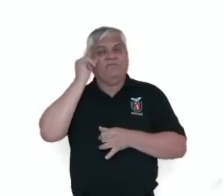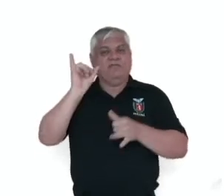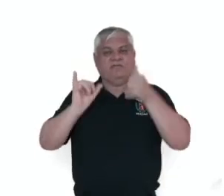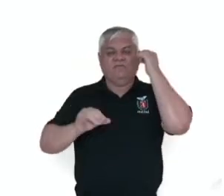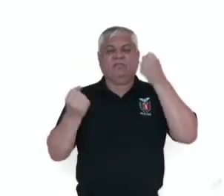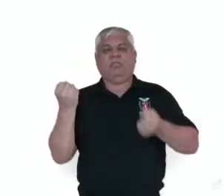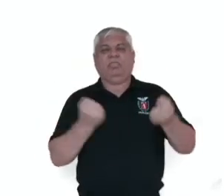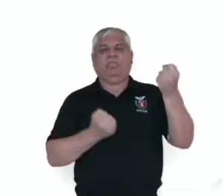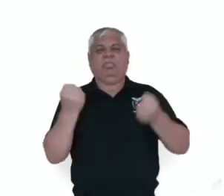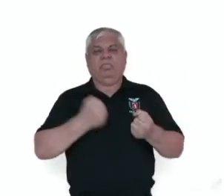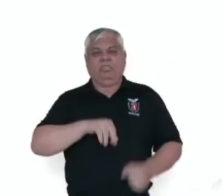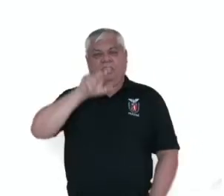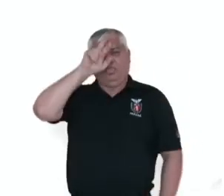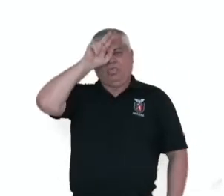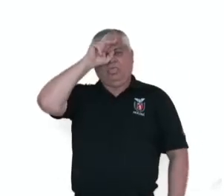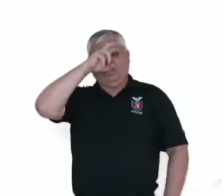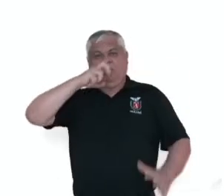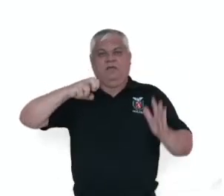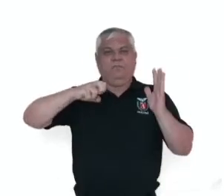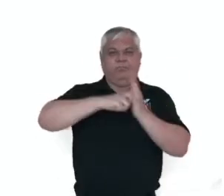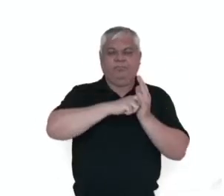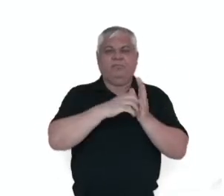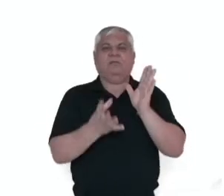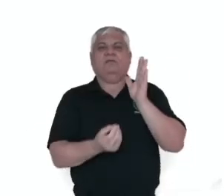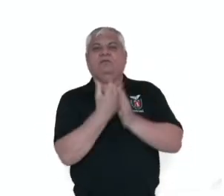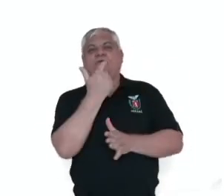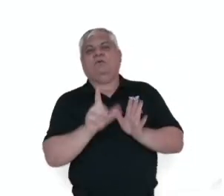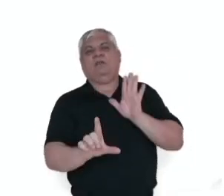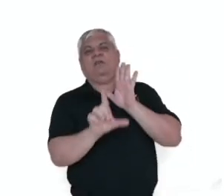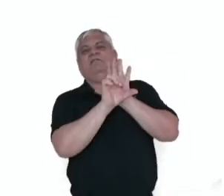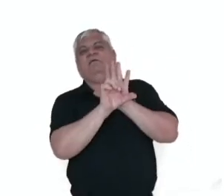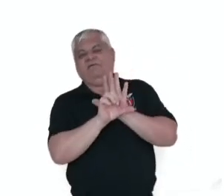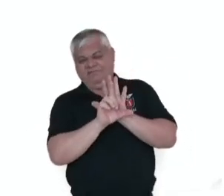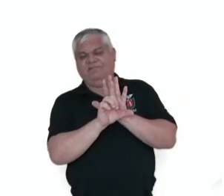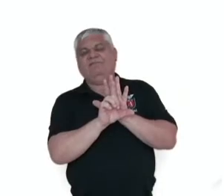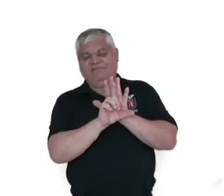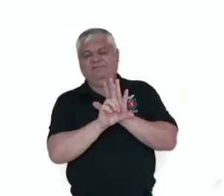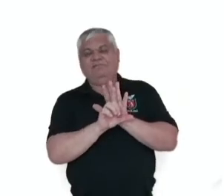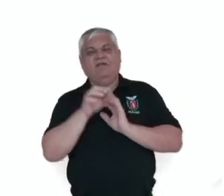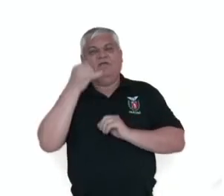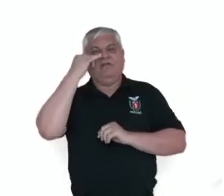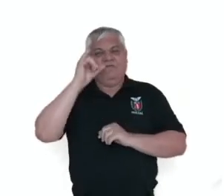de trânsito devido à ingestão de bebidas alcoólicas por